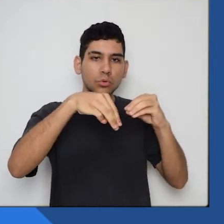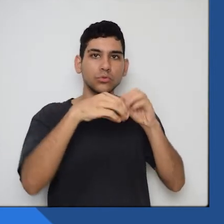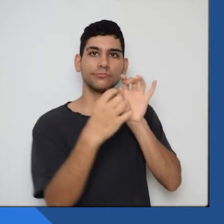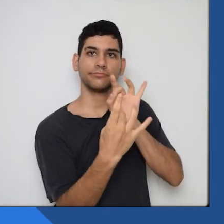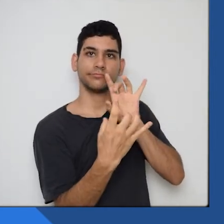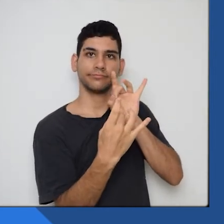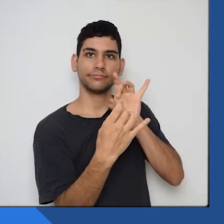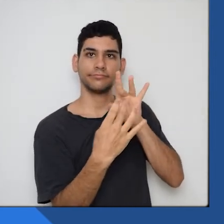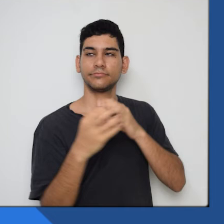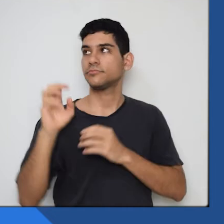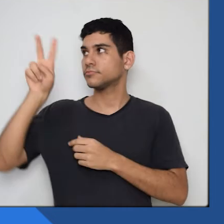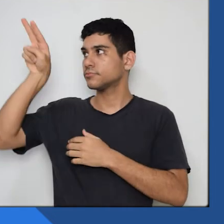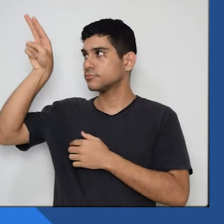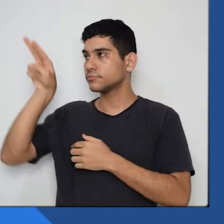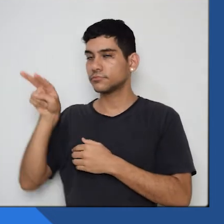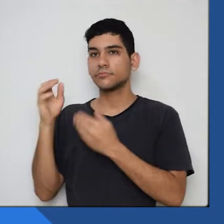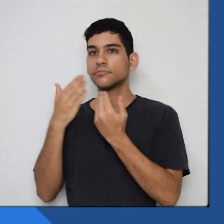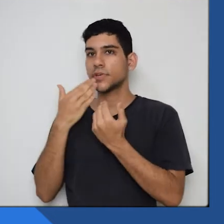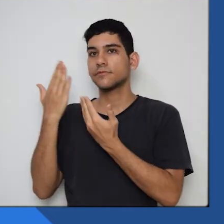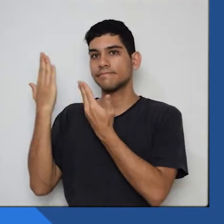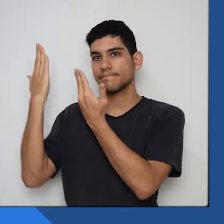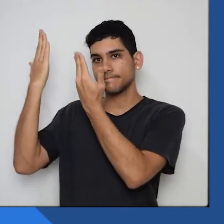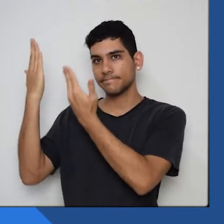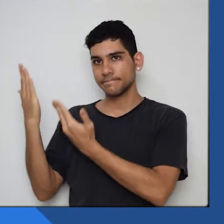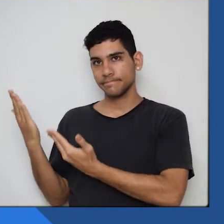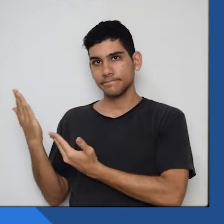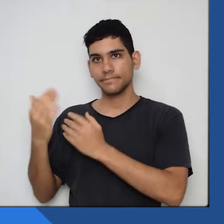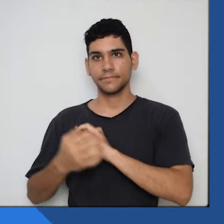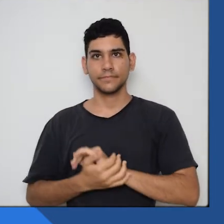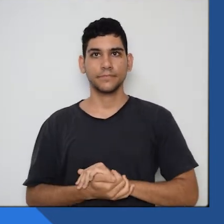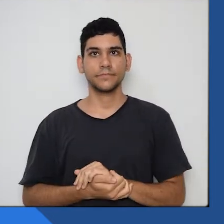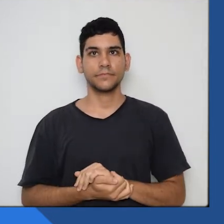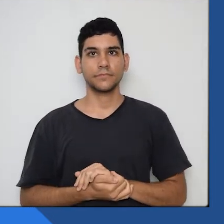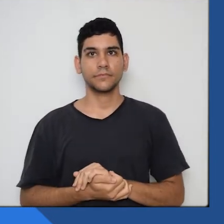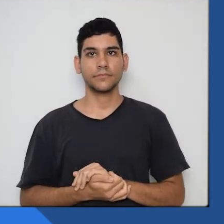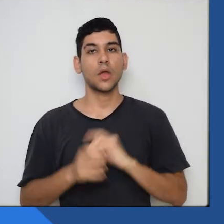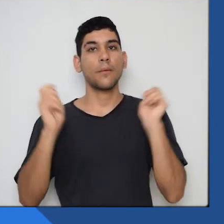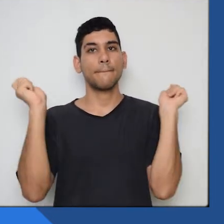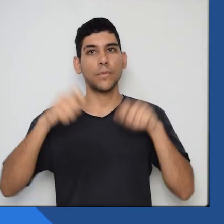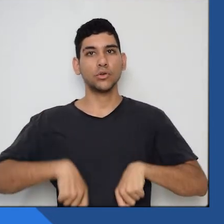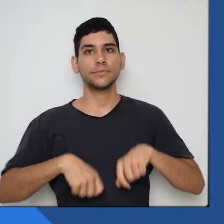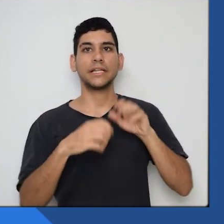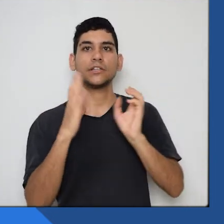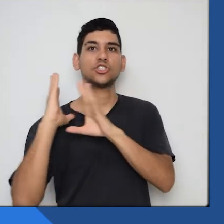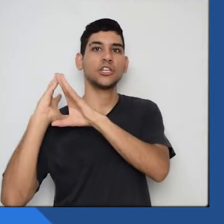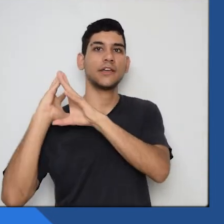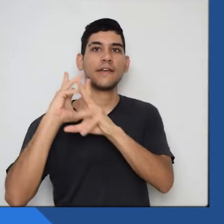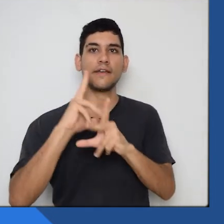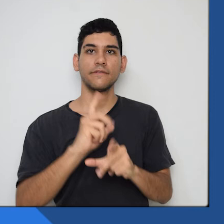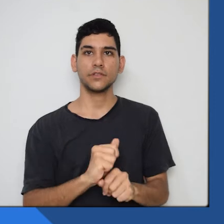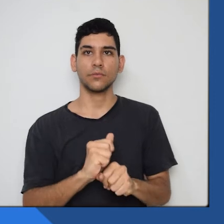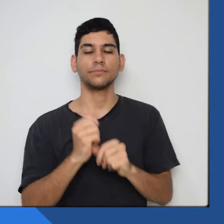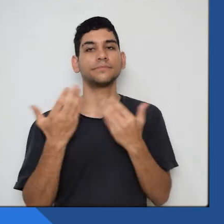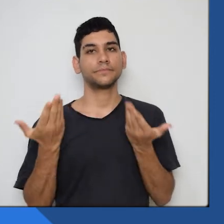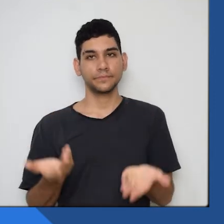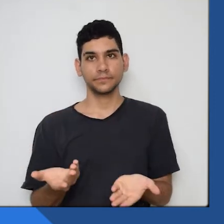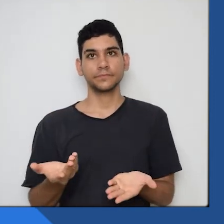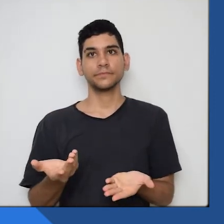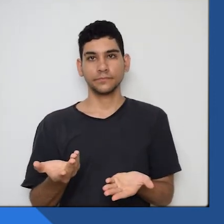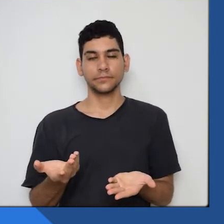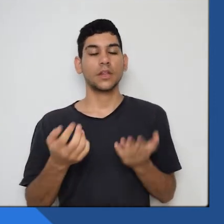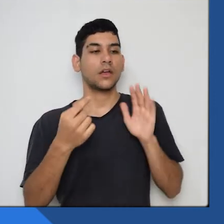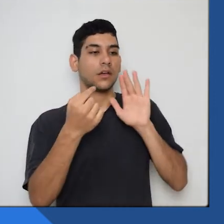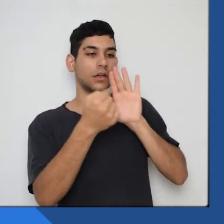do comportamento do feedback, ok? Continuando, opções de revisão.